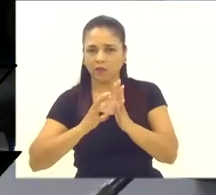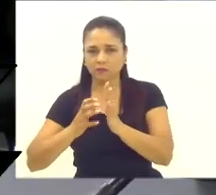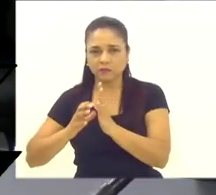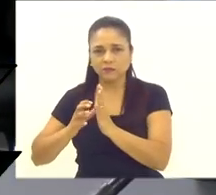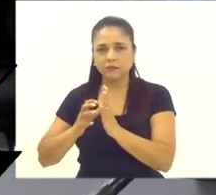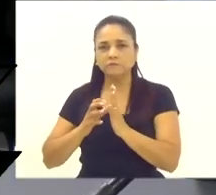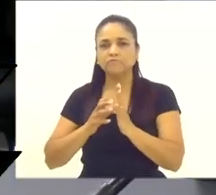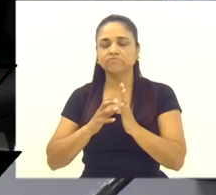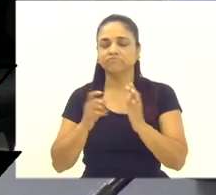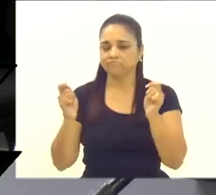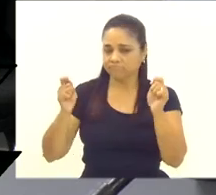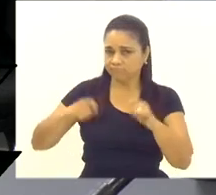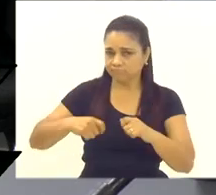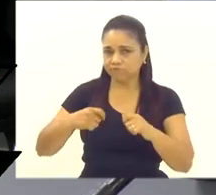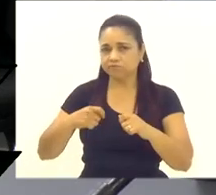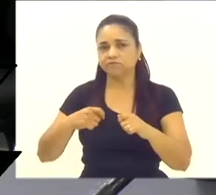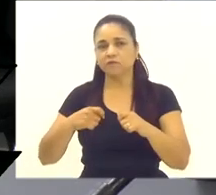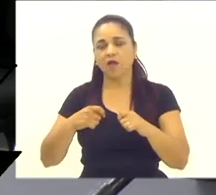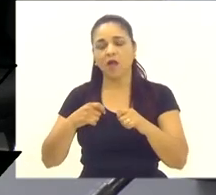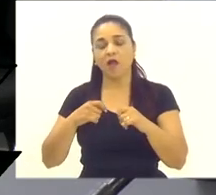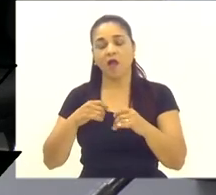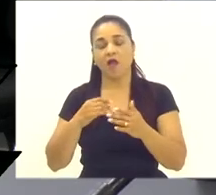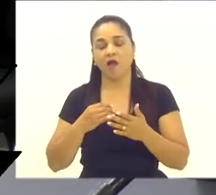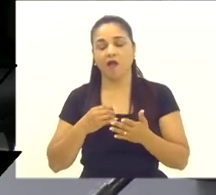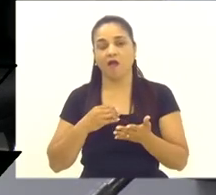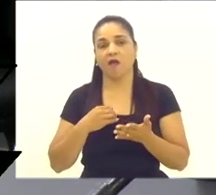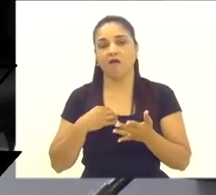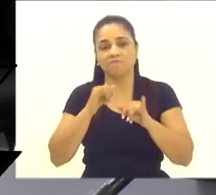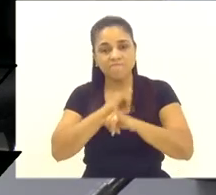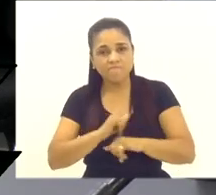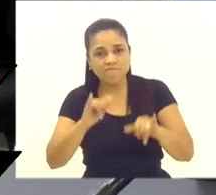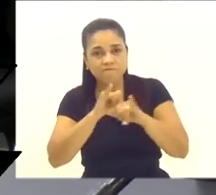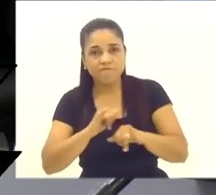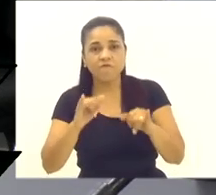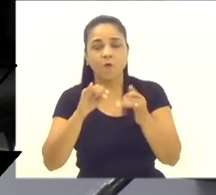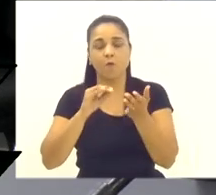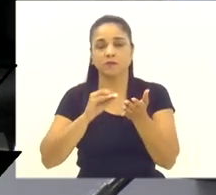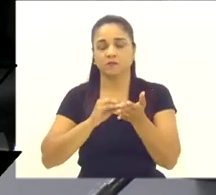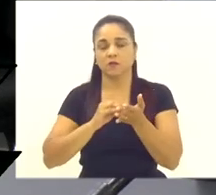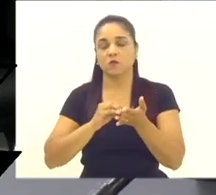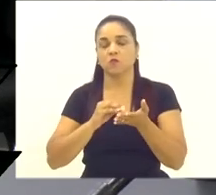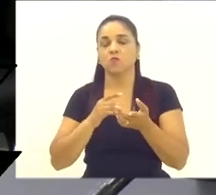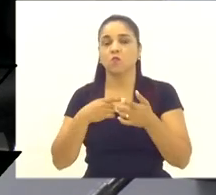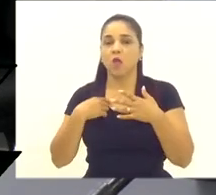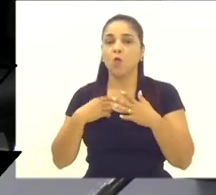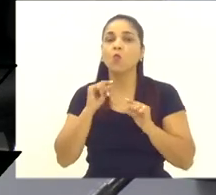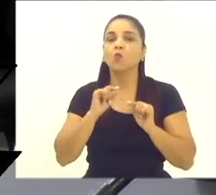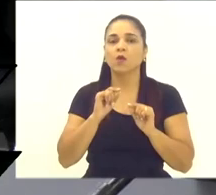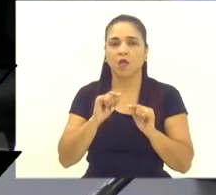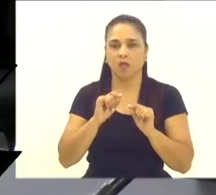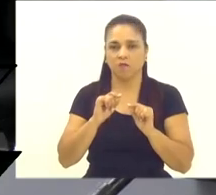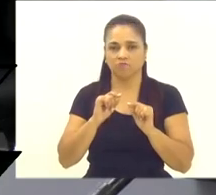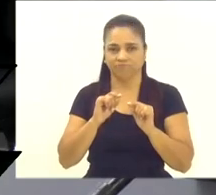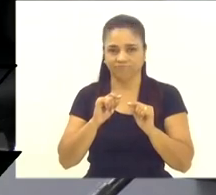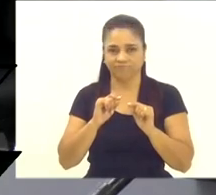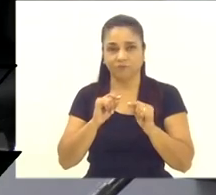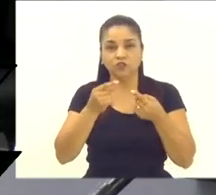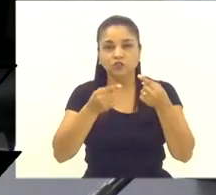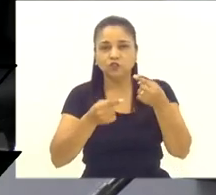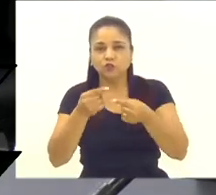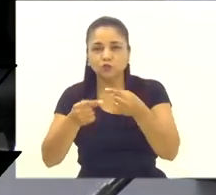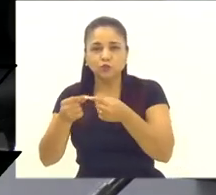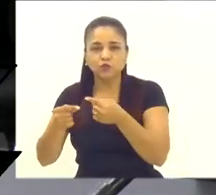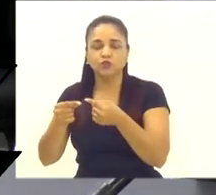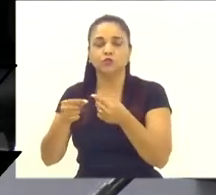de que uma boa forma de combate à desinformação é também a produção de informação confiável então a gente né